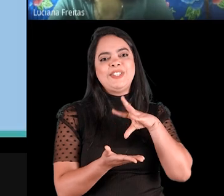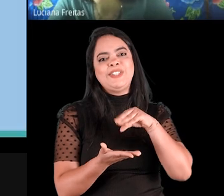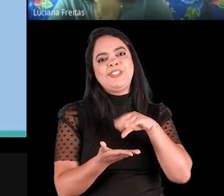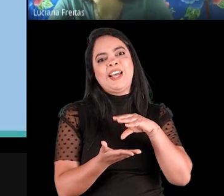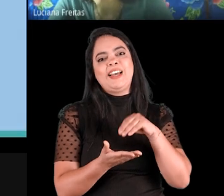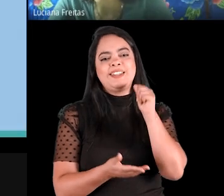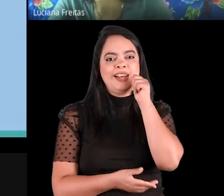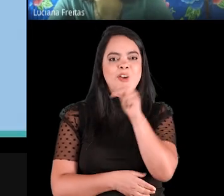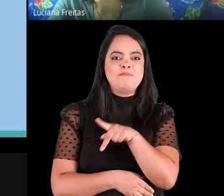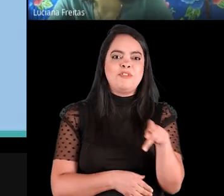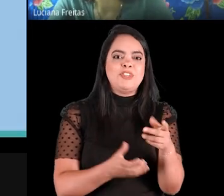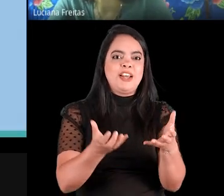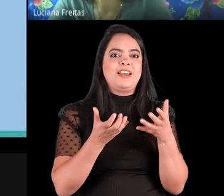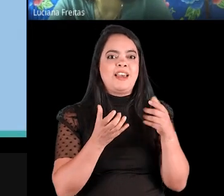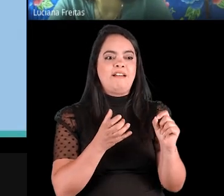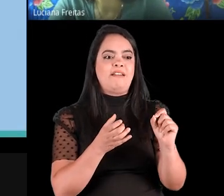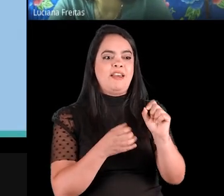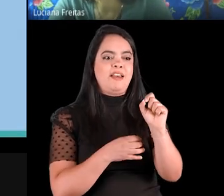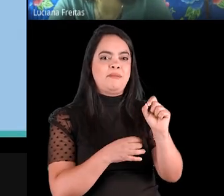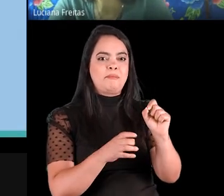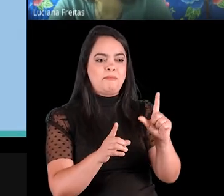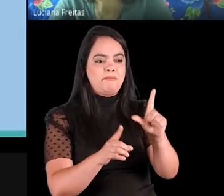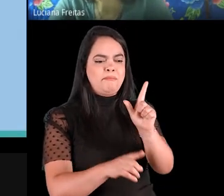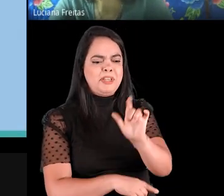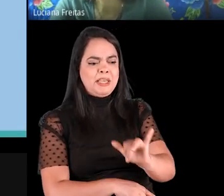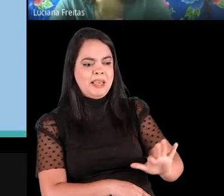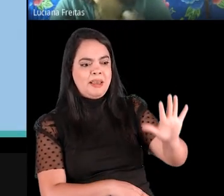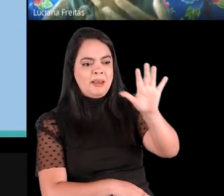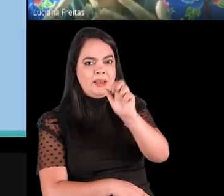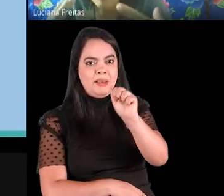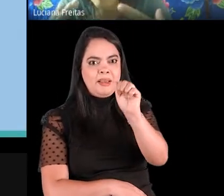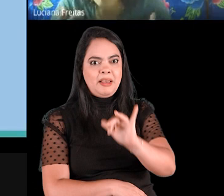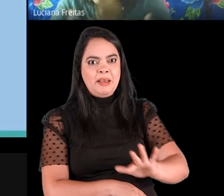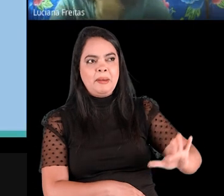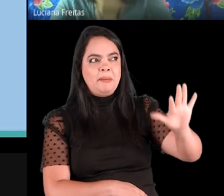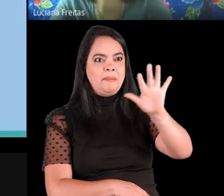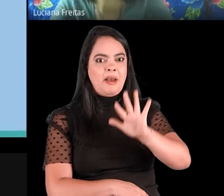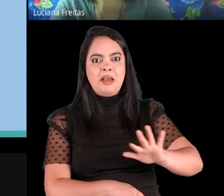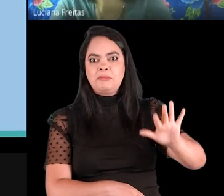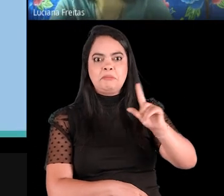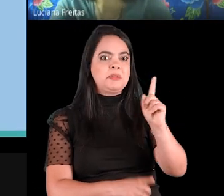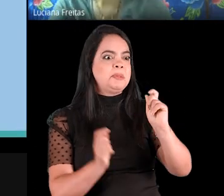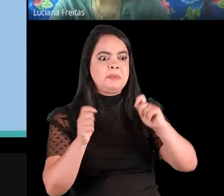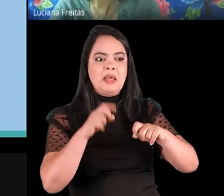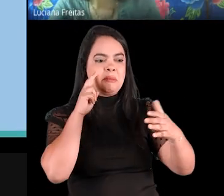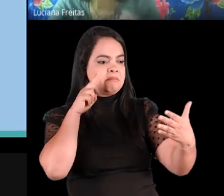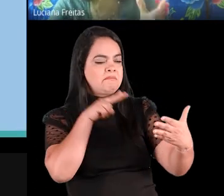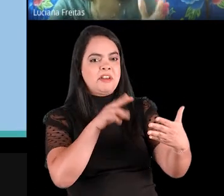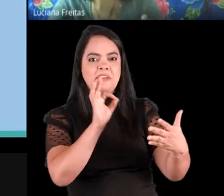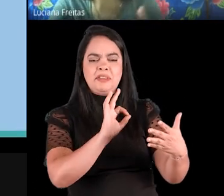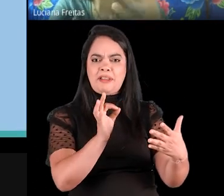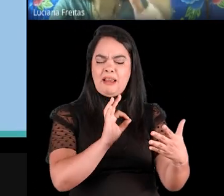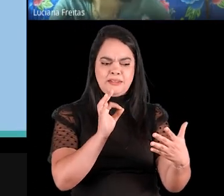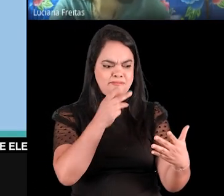quer colocar uma imagem, mas que não contempla, né, nem aquele aluno que tem uma boa visão, né, ele, peraí, o que